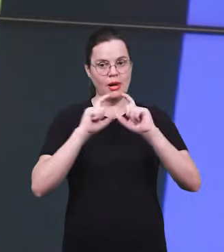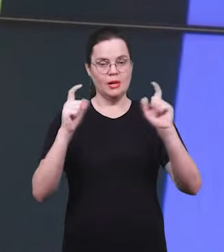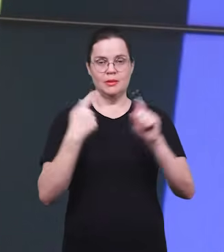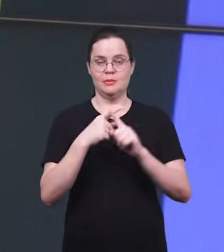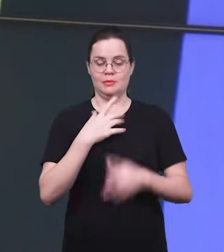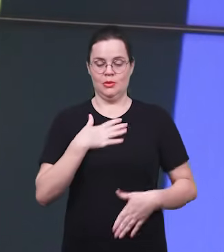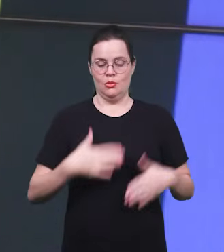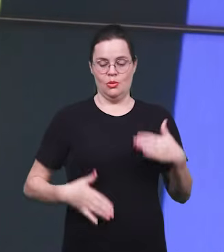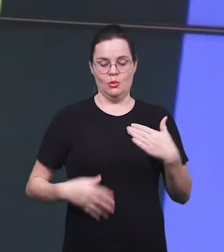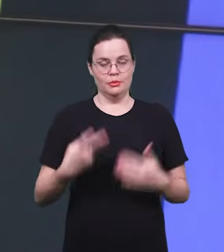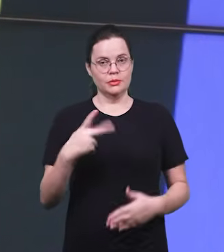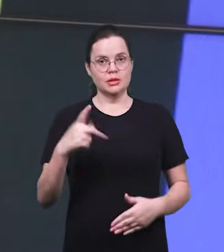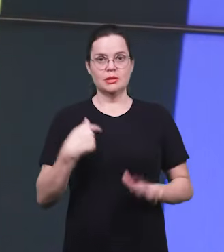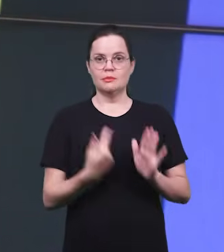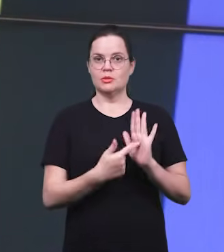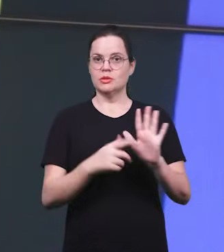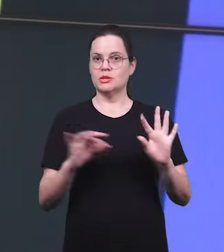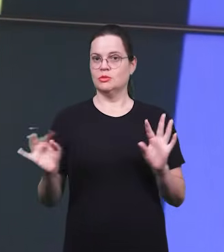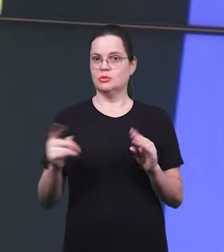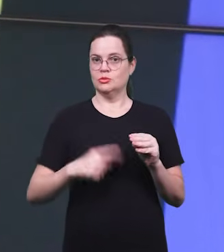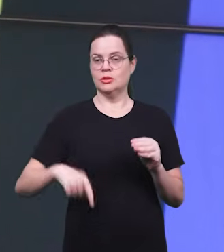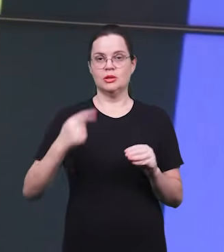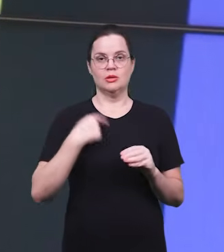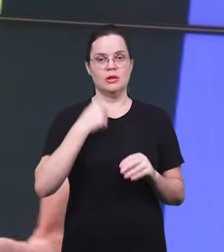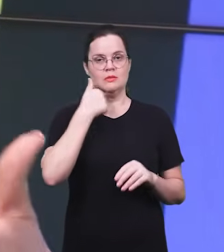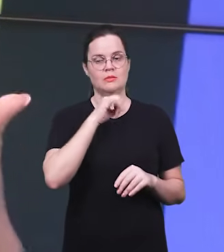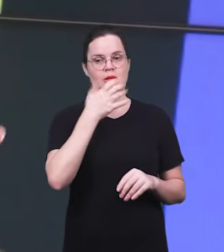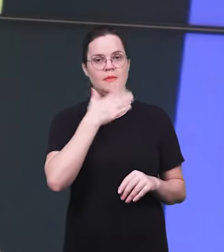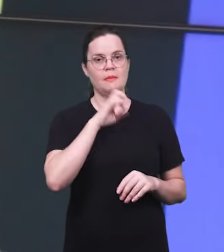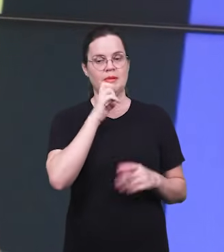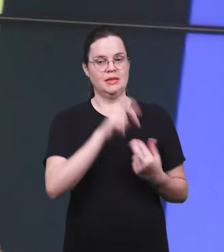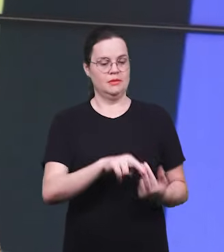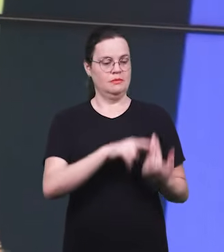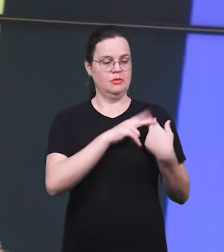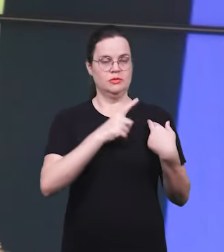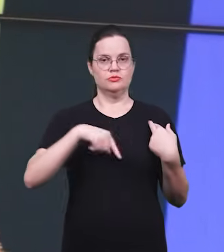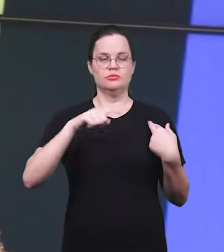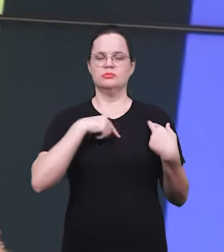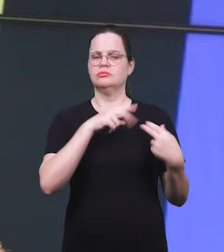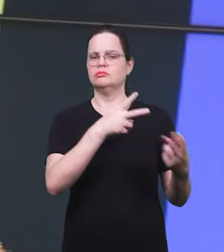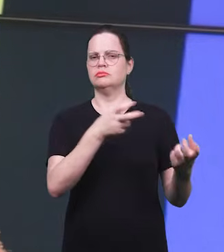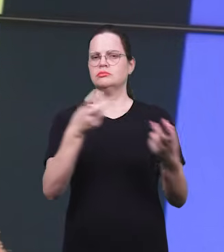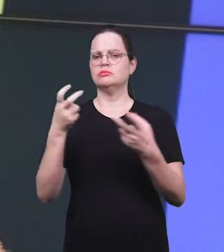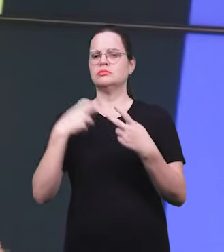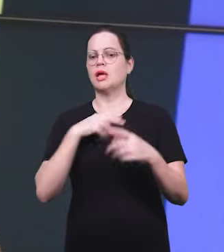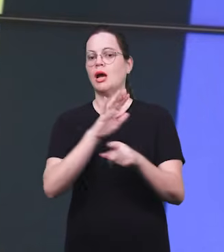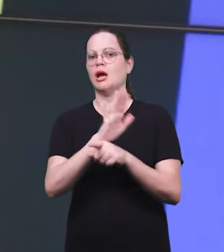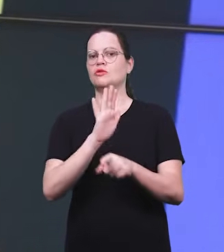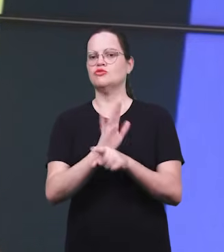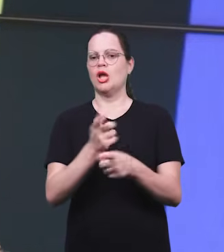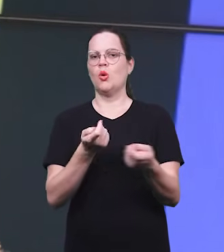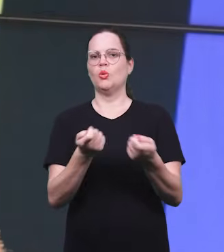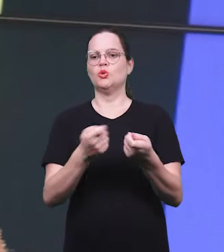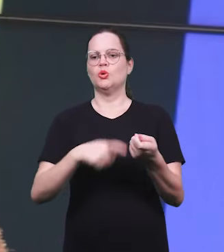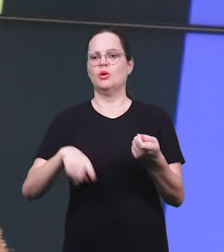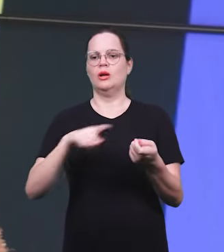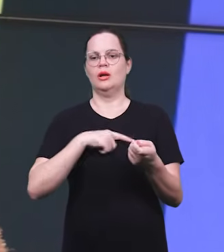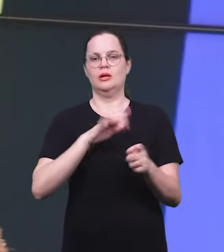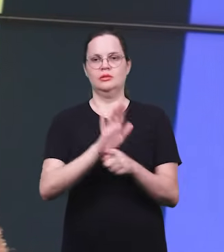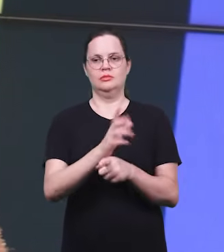alerta. O corpo deles estão falando e nós, pais, somos responsáveis em estar ajudando e